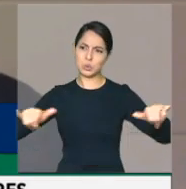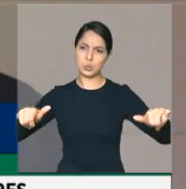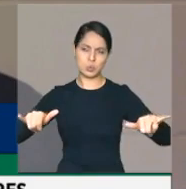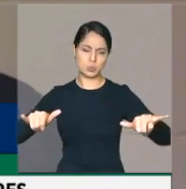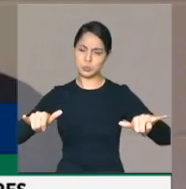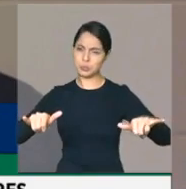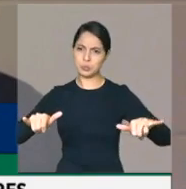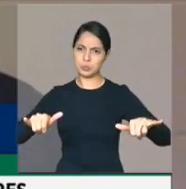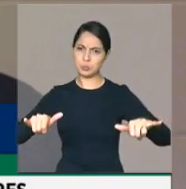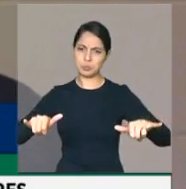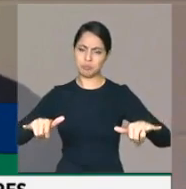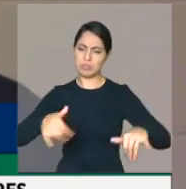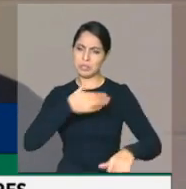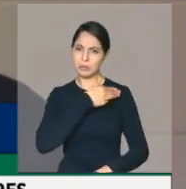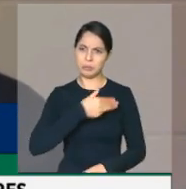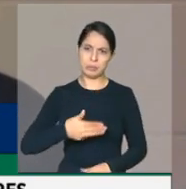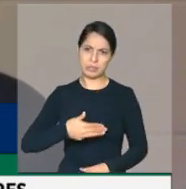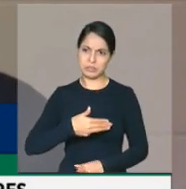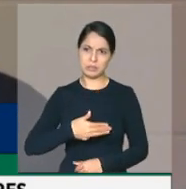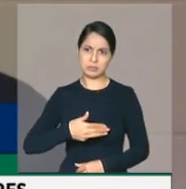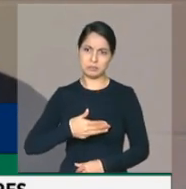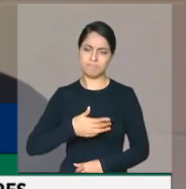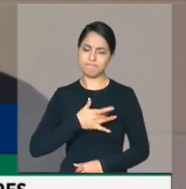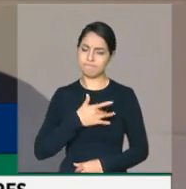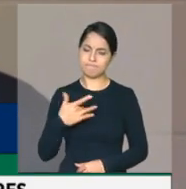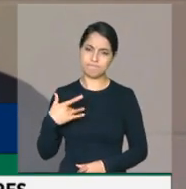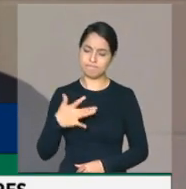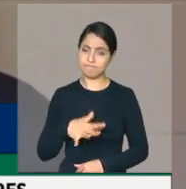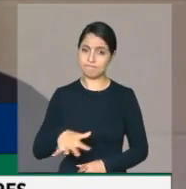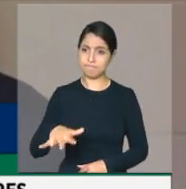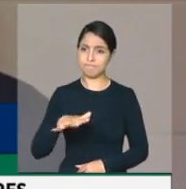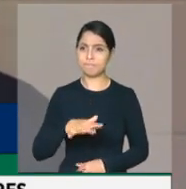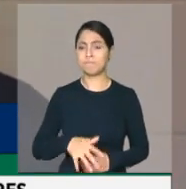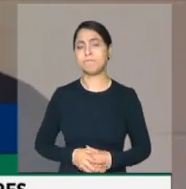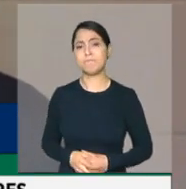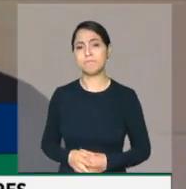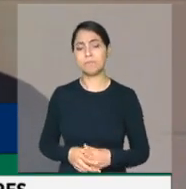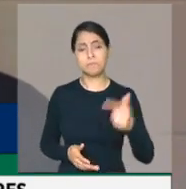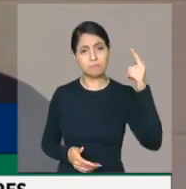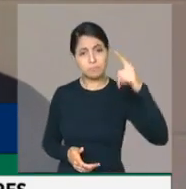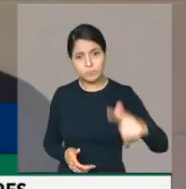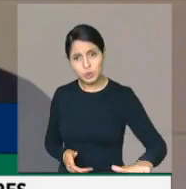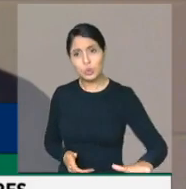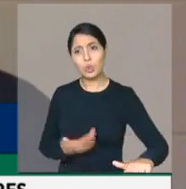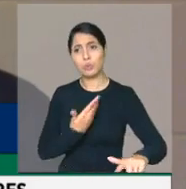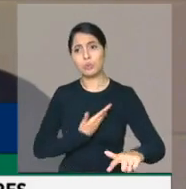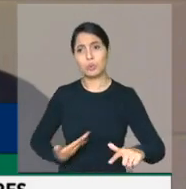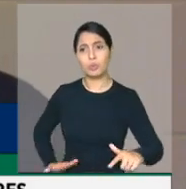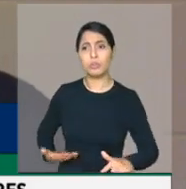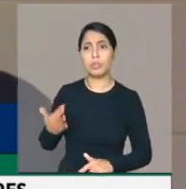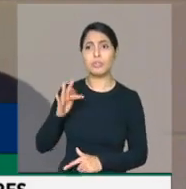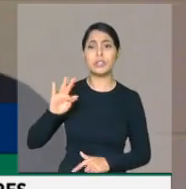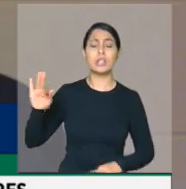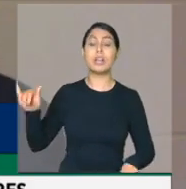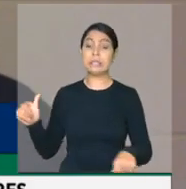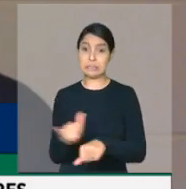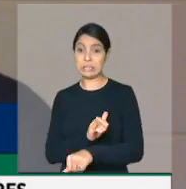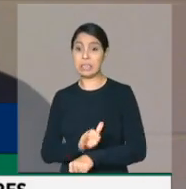manifestação do ministro da Saúde. Ela representou também mais um recuo do governo que tentou,